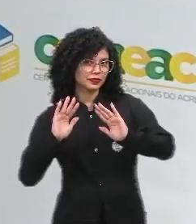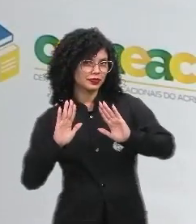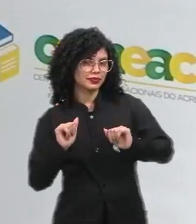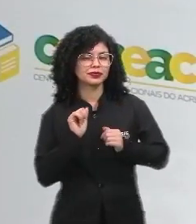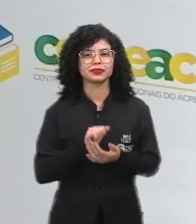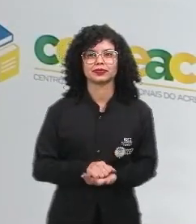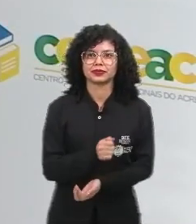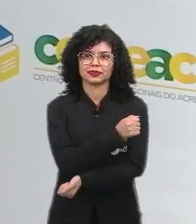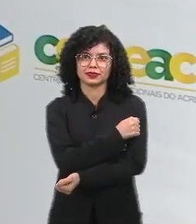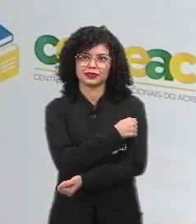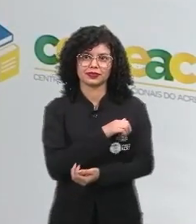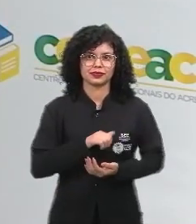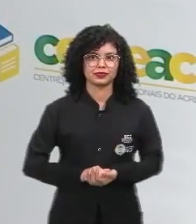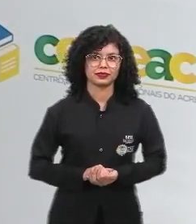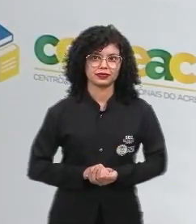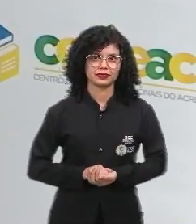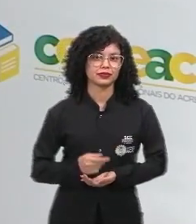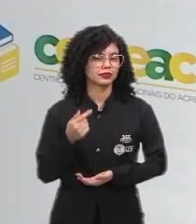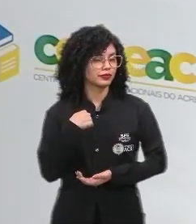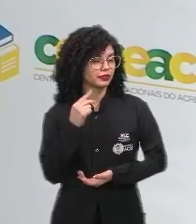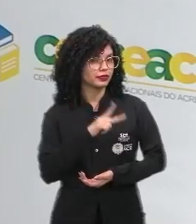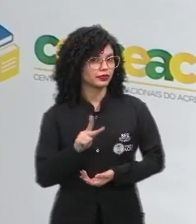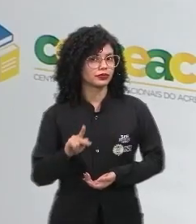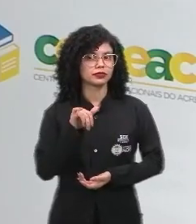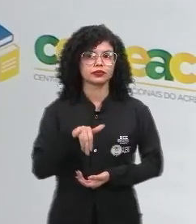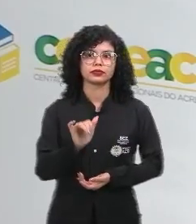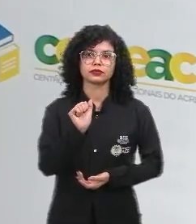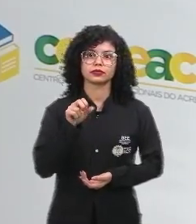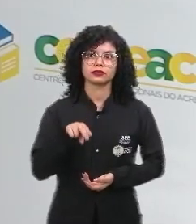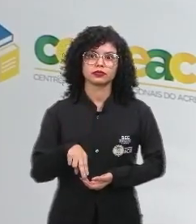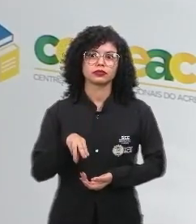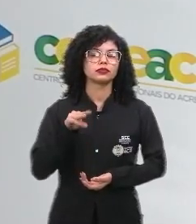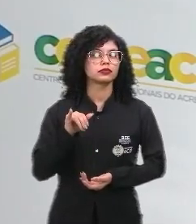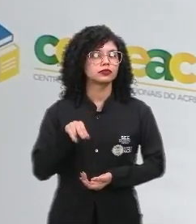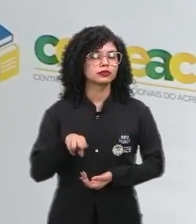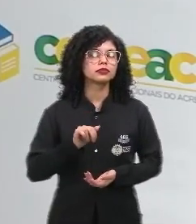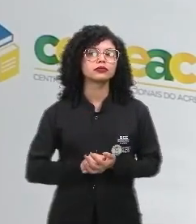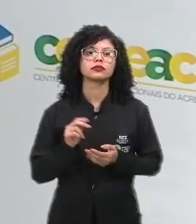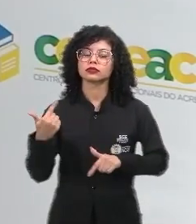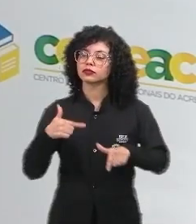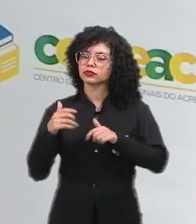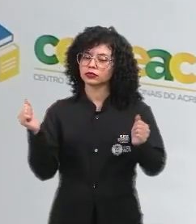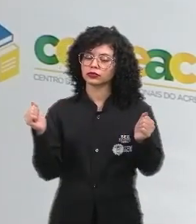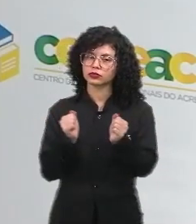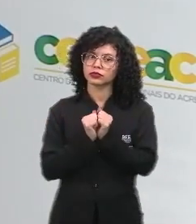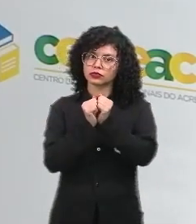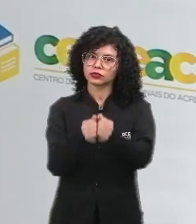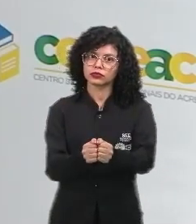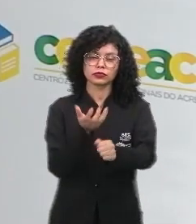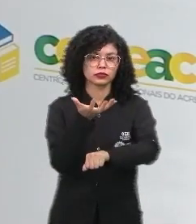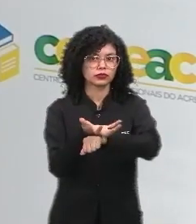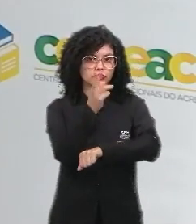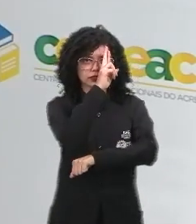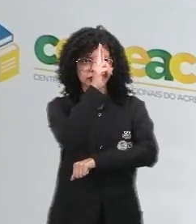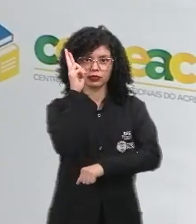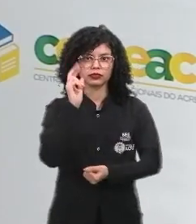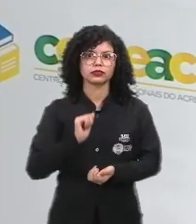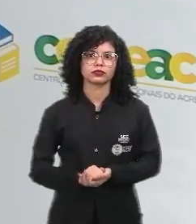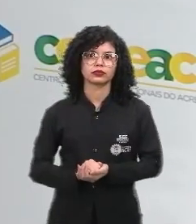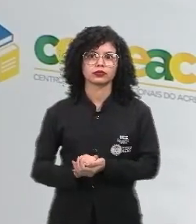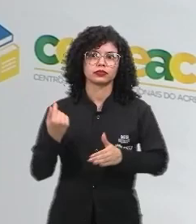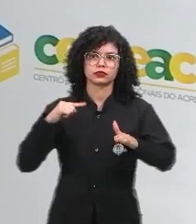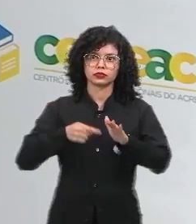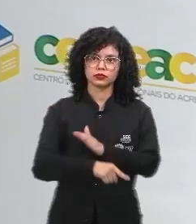Olá, meu querido estudante. Eu sou a professora Yasmin e estou aqui para trabalhar com vocês a disciplina de História nas rotas